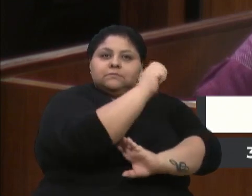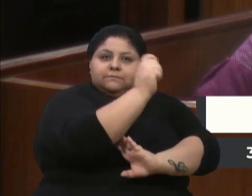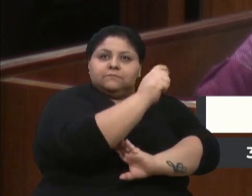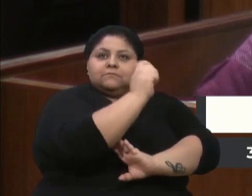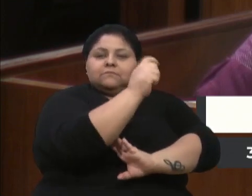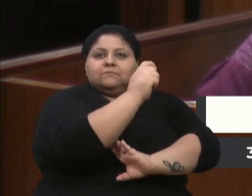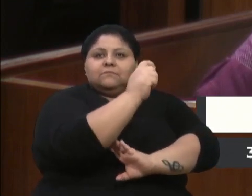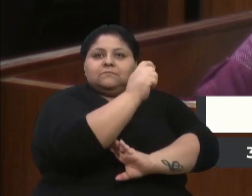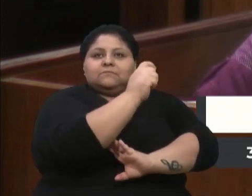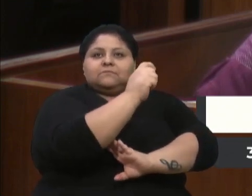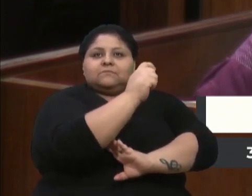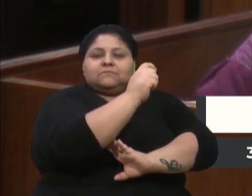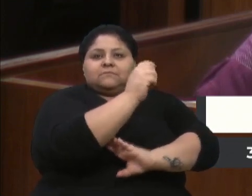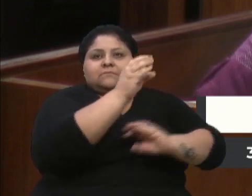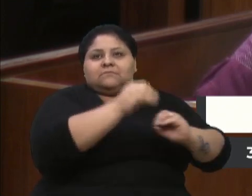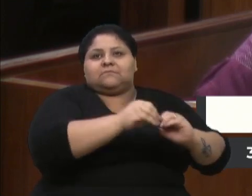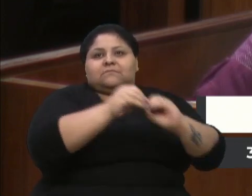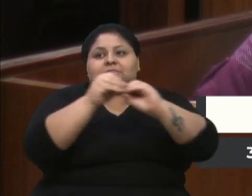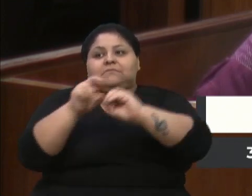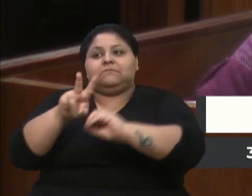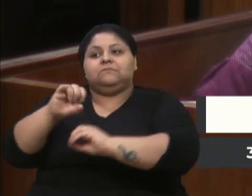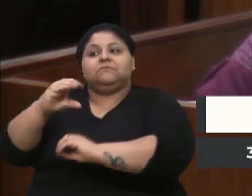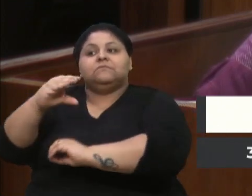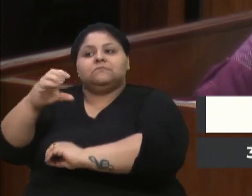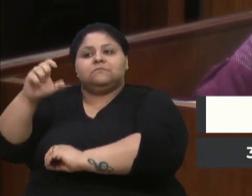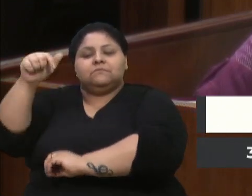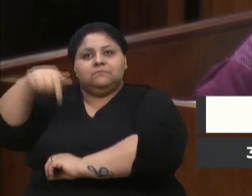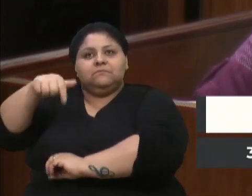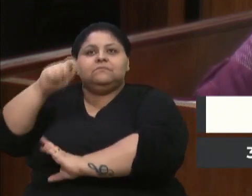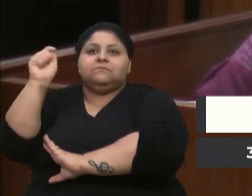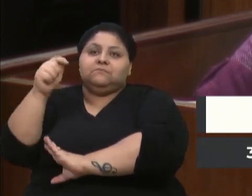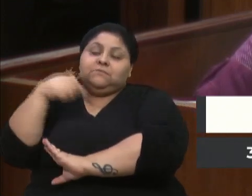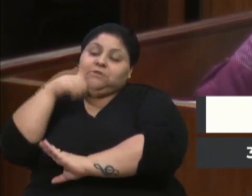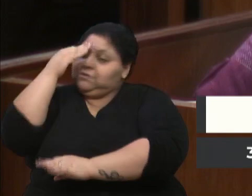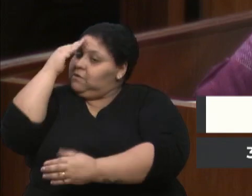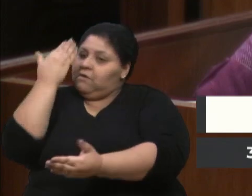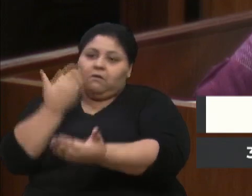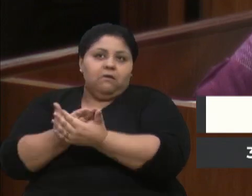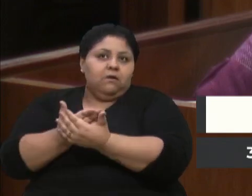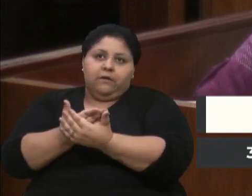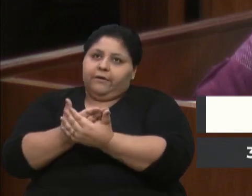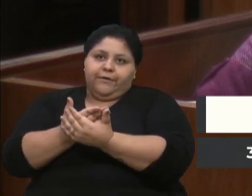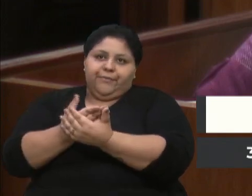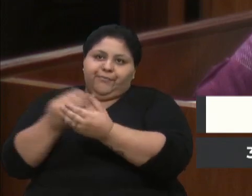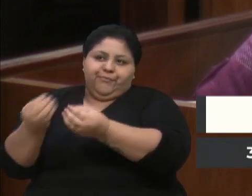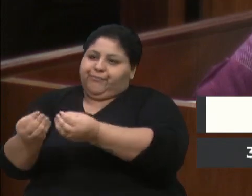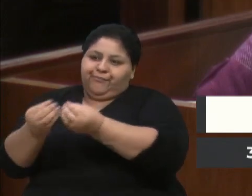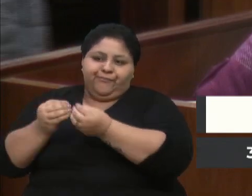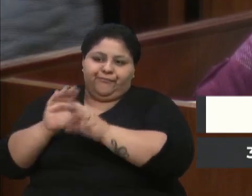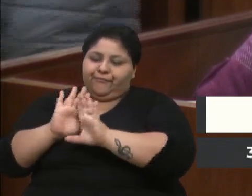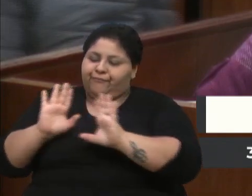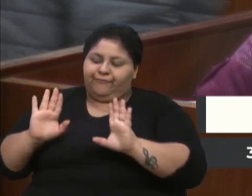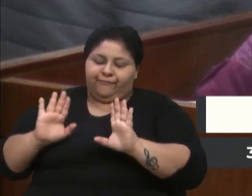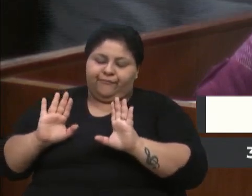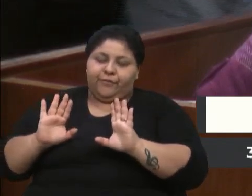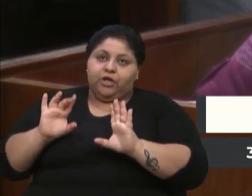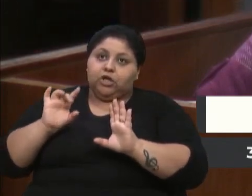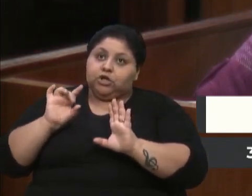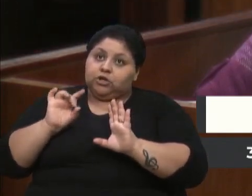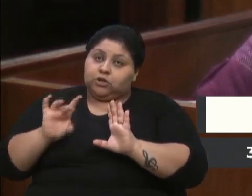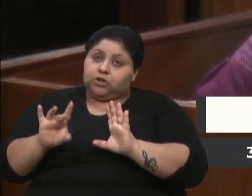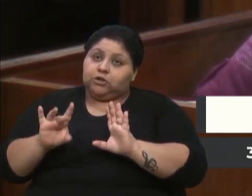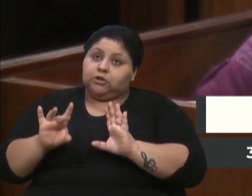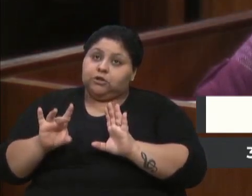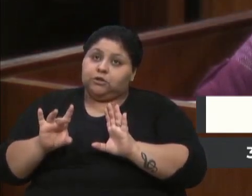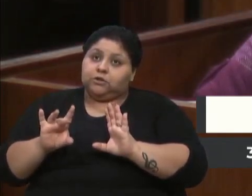veio, mandou o vice para cá, porque acredito eu que não seria nem bem recebido. Só que aí a Esbanja